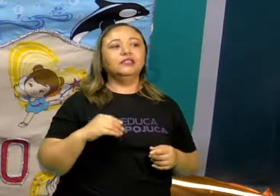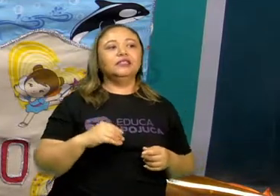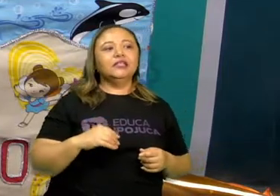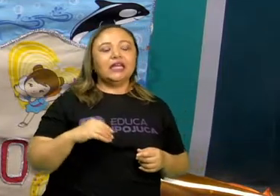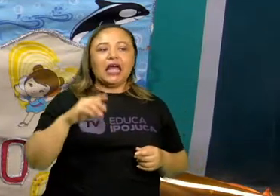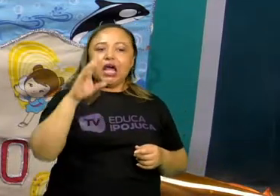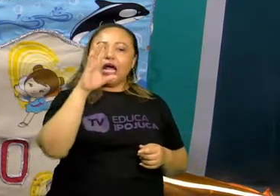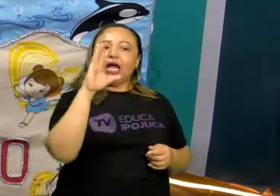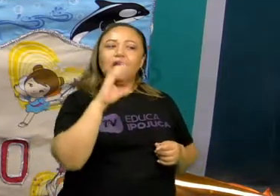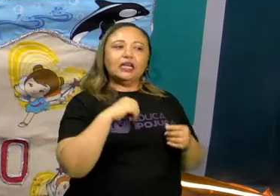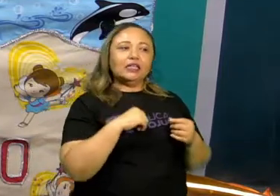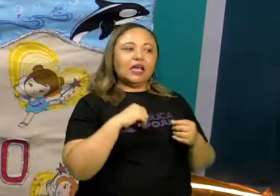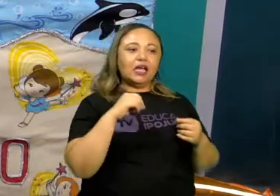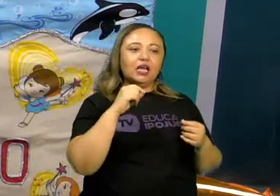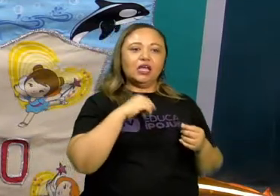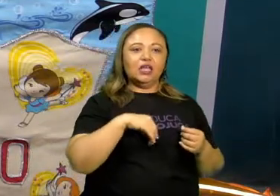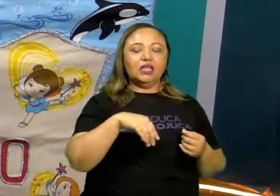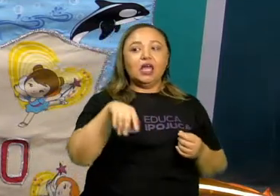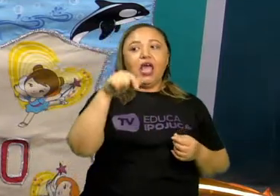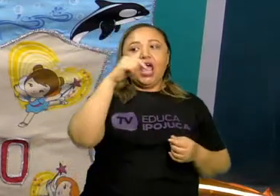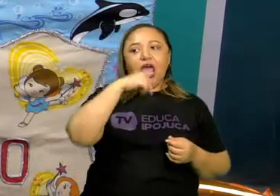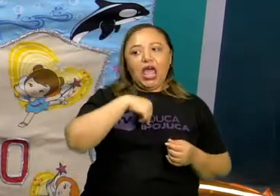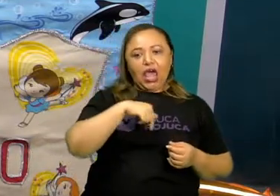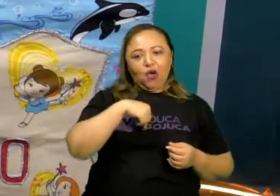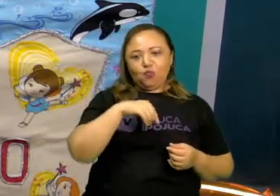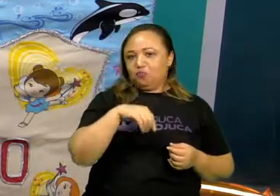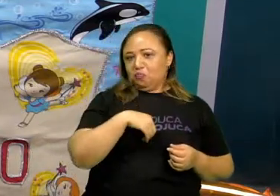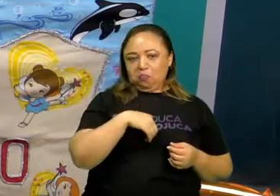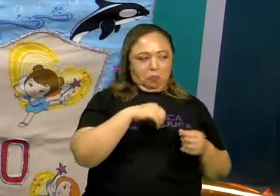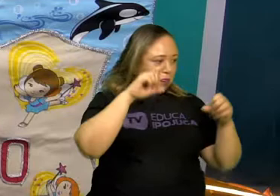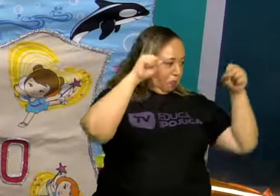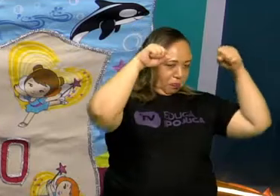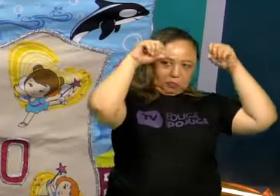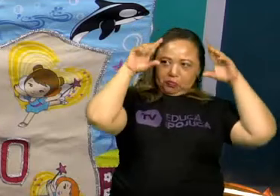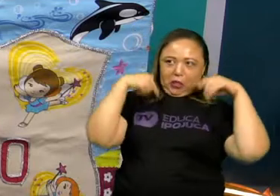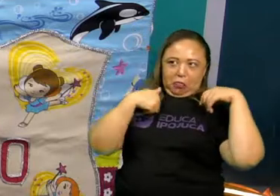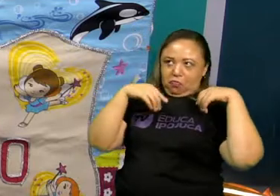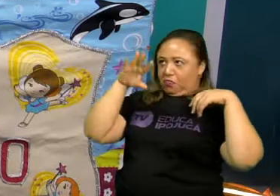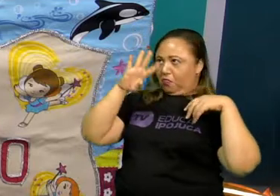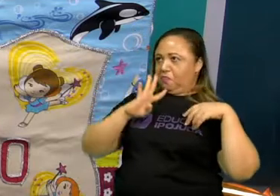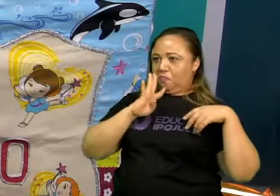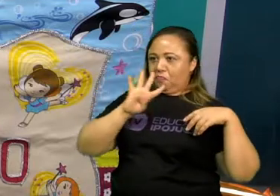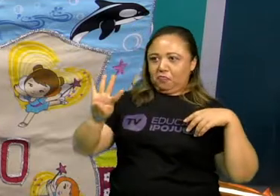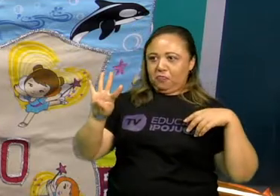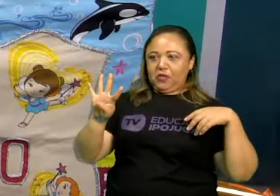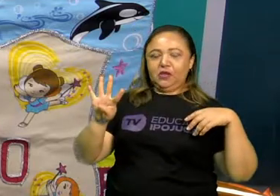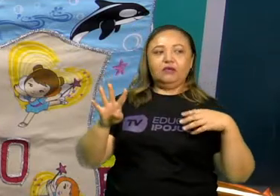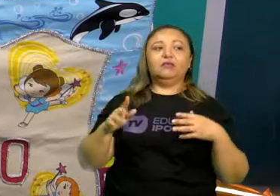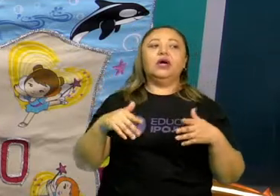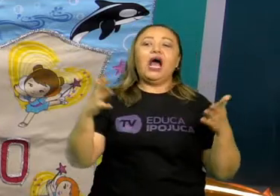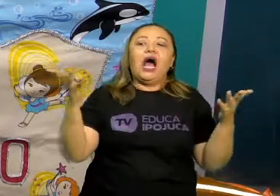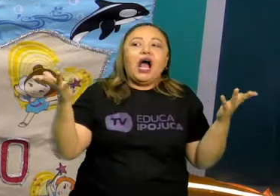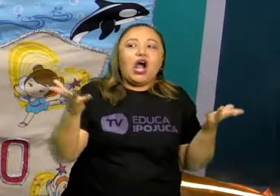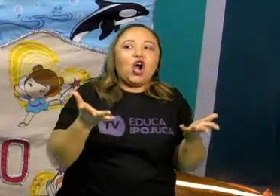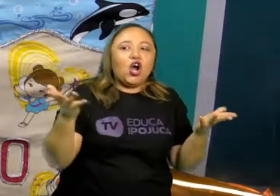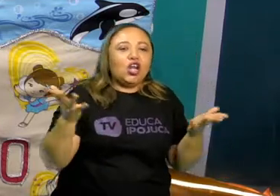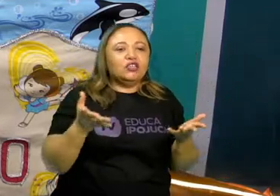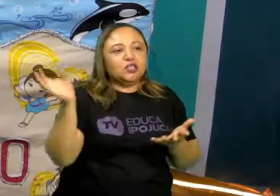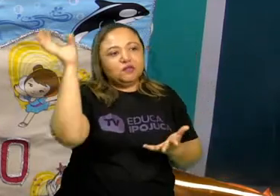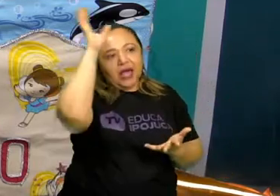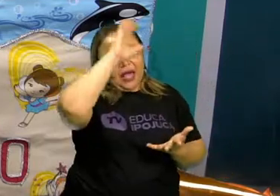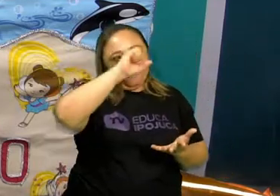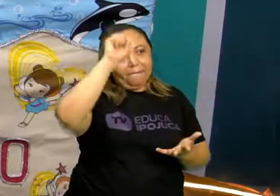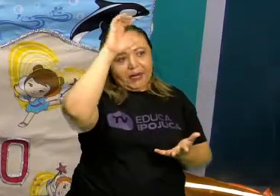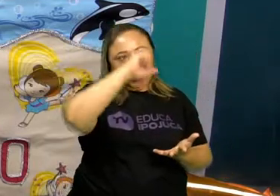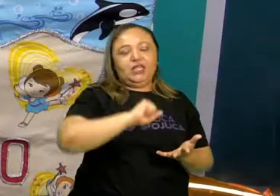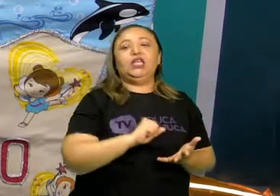acredito. Eu e Tia Reginice. Mas você vai conhecer. E Tia Reginice também, tá, criança? E todo mundo que